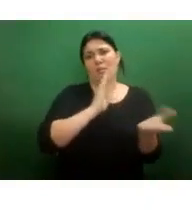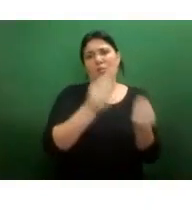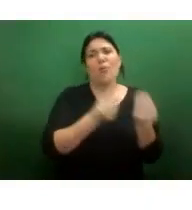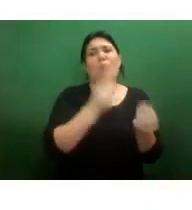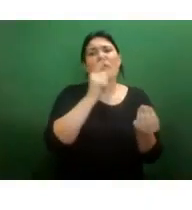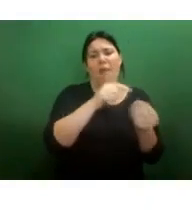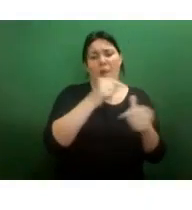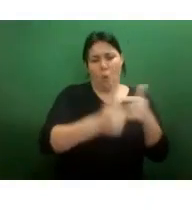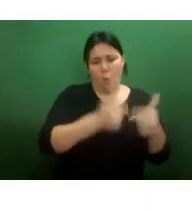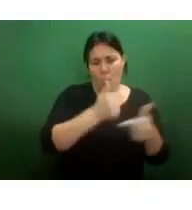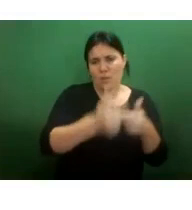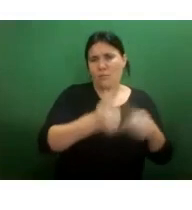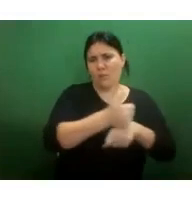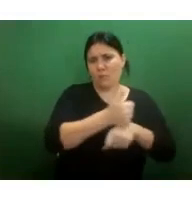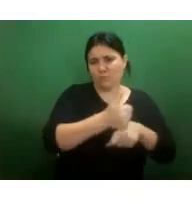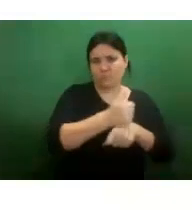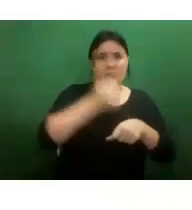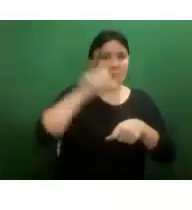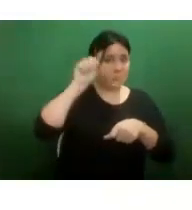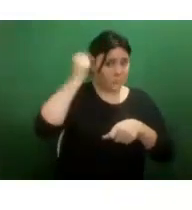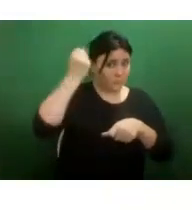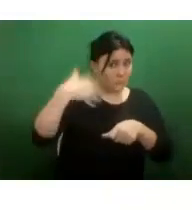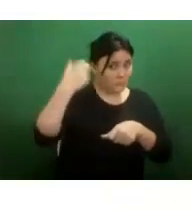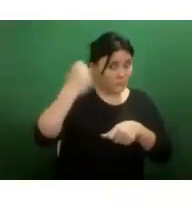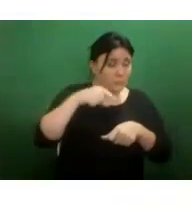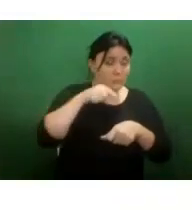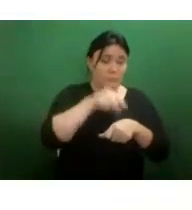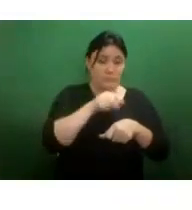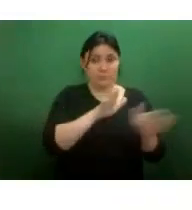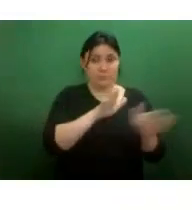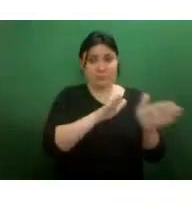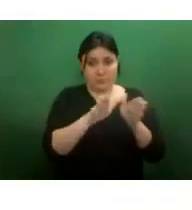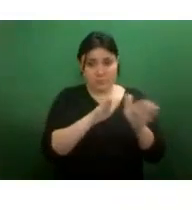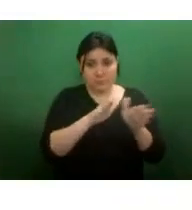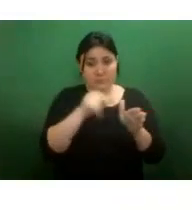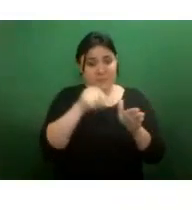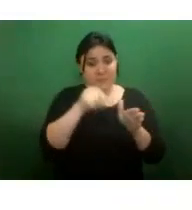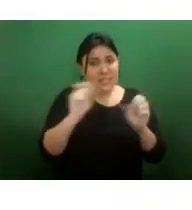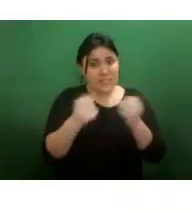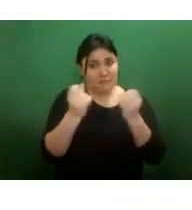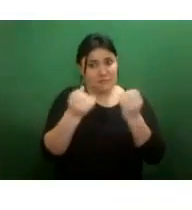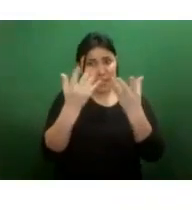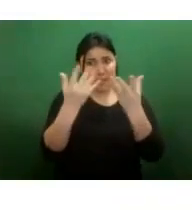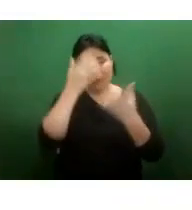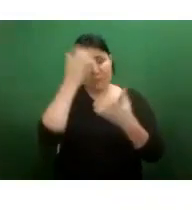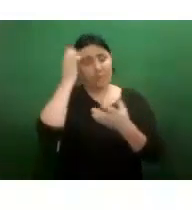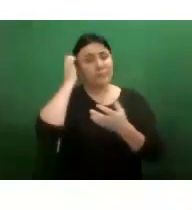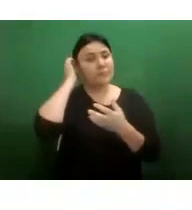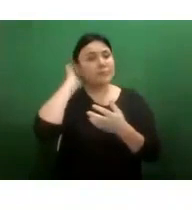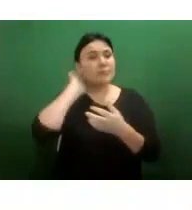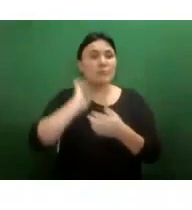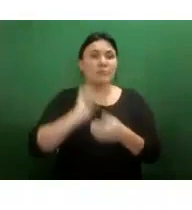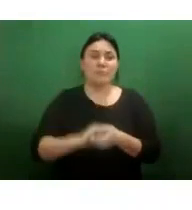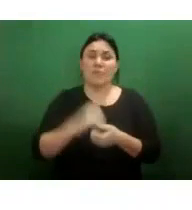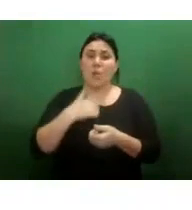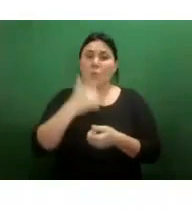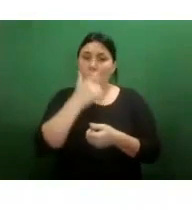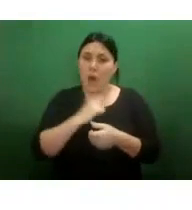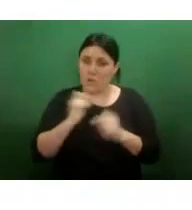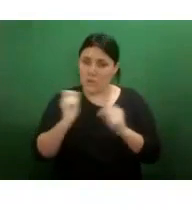para acessibilidade nesse tipo de evento, certo? Eu acho que agora a gente